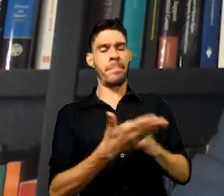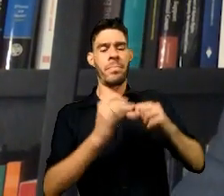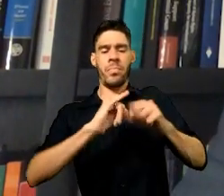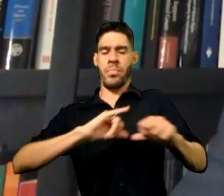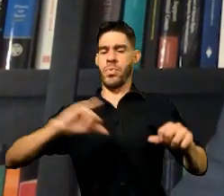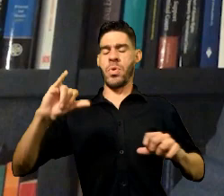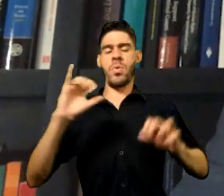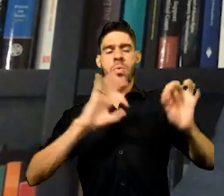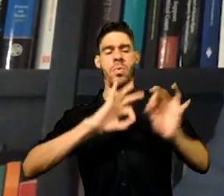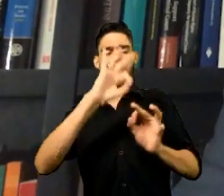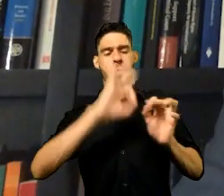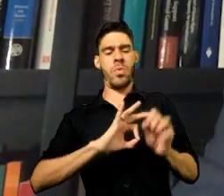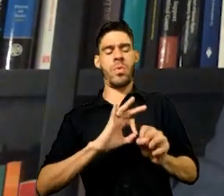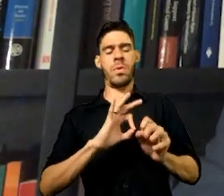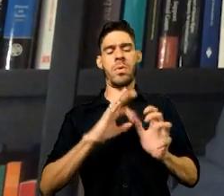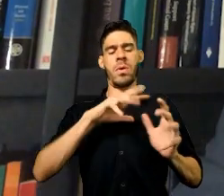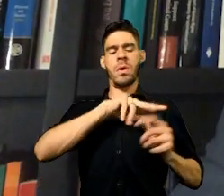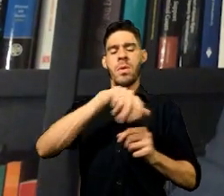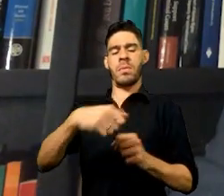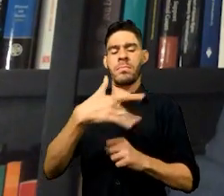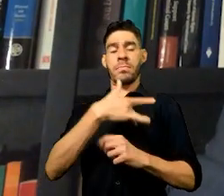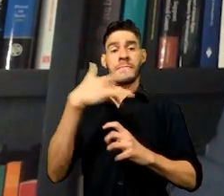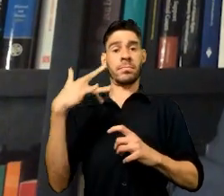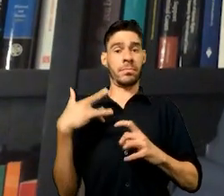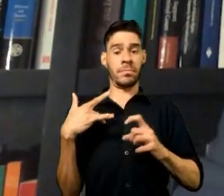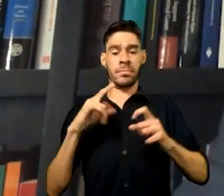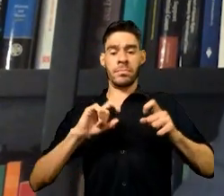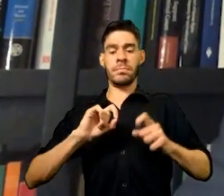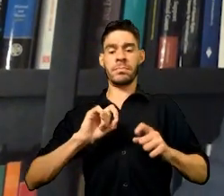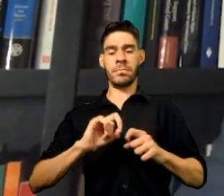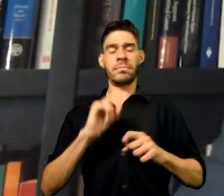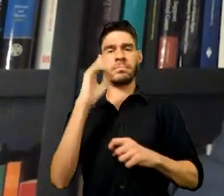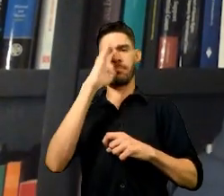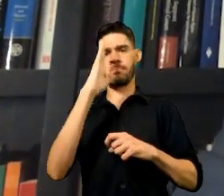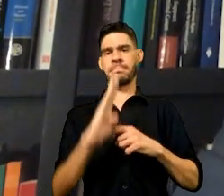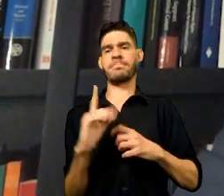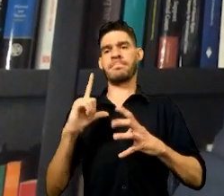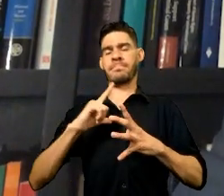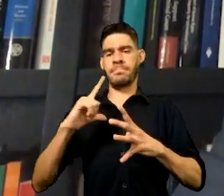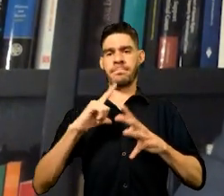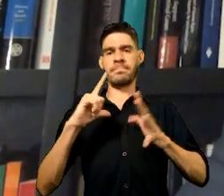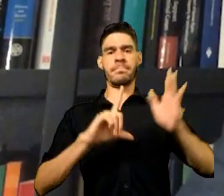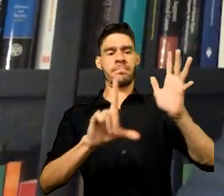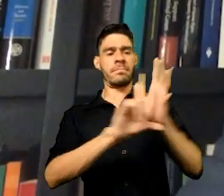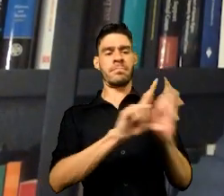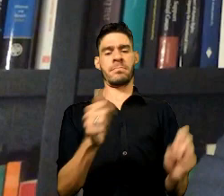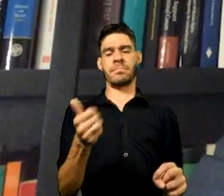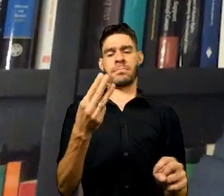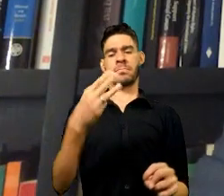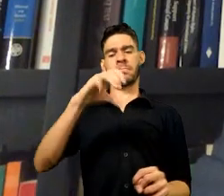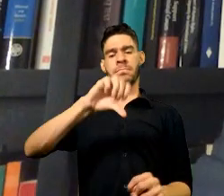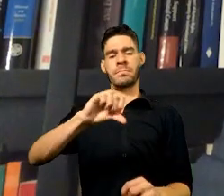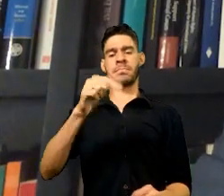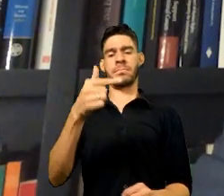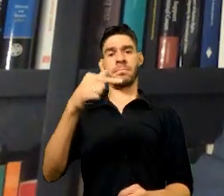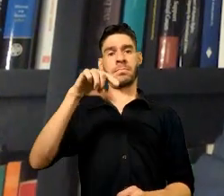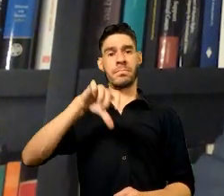base nessa declaração da Organização Mundial de Saúde que nós tivemos no Brasil a edição da Lei